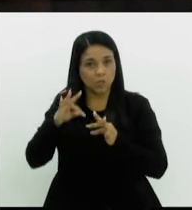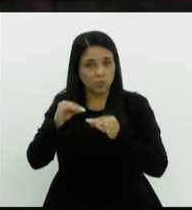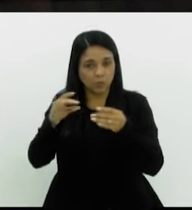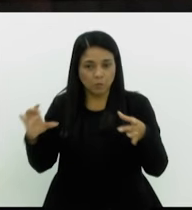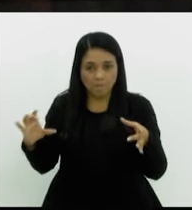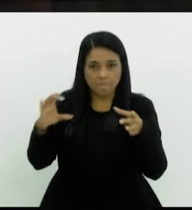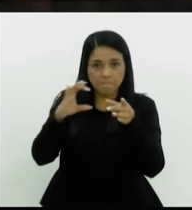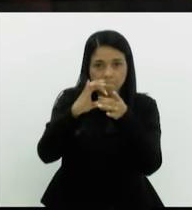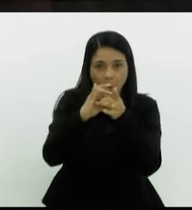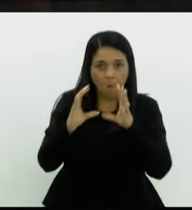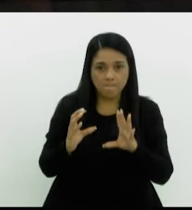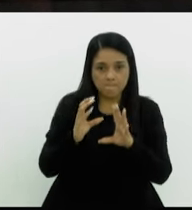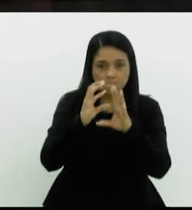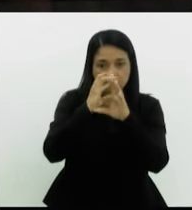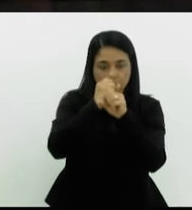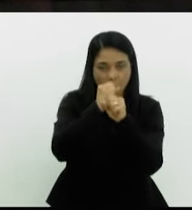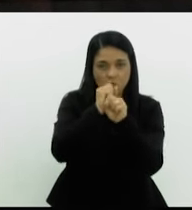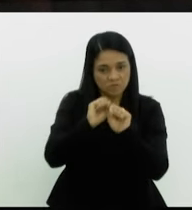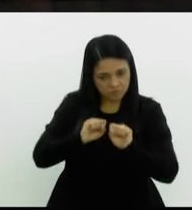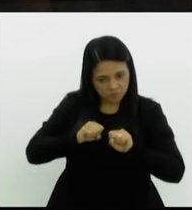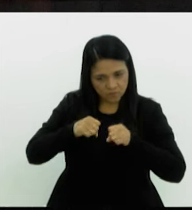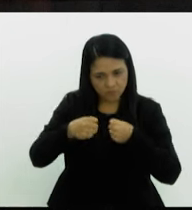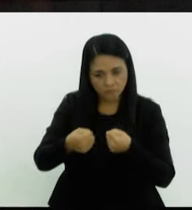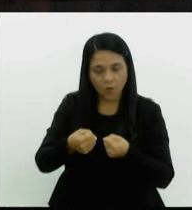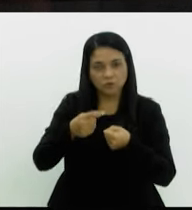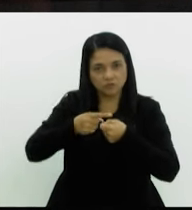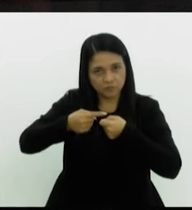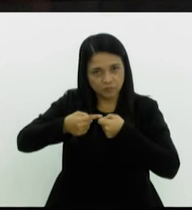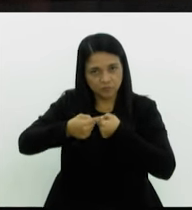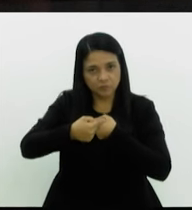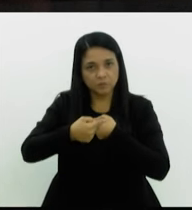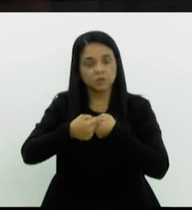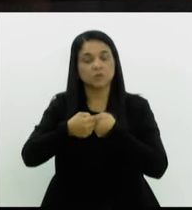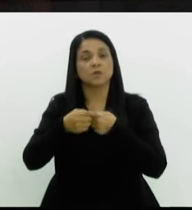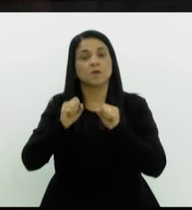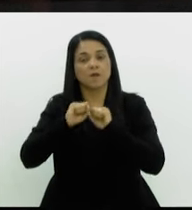dos municípios fluminenses, a Assembleia Legislativa,